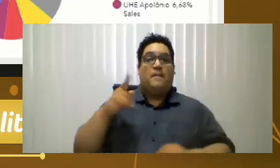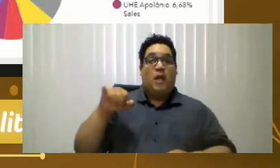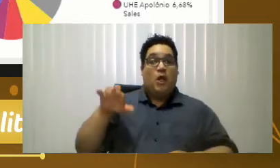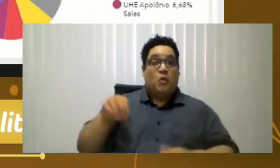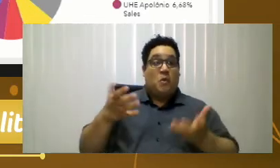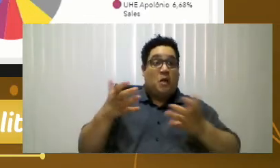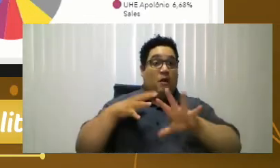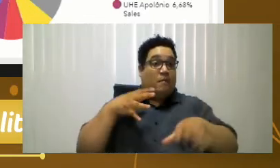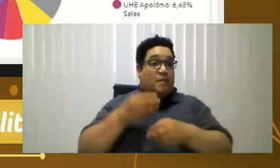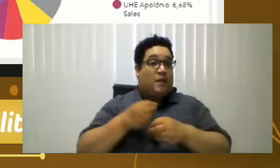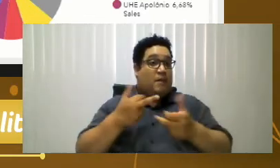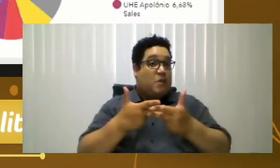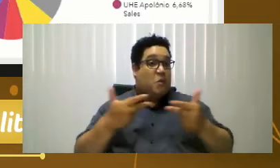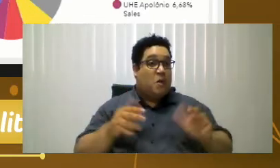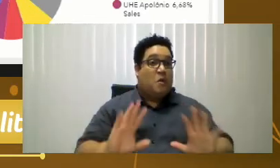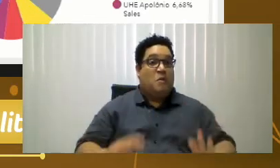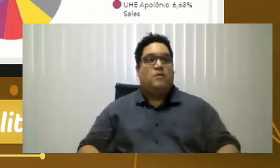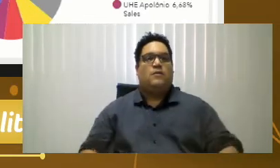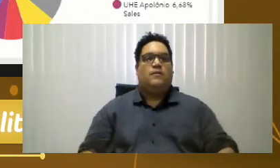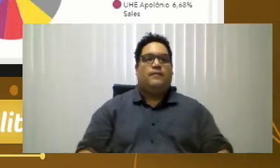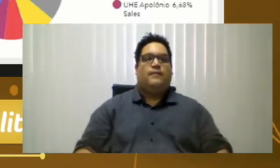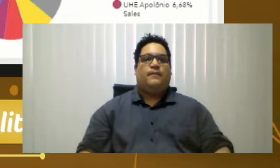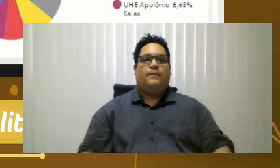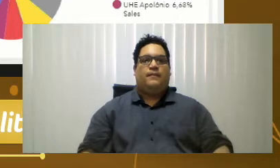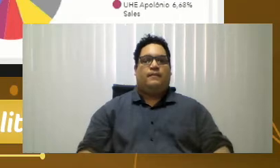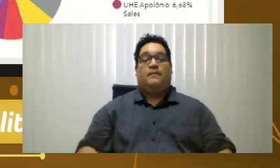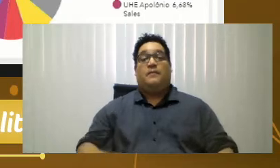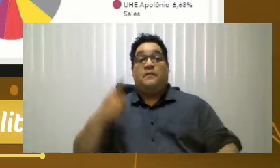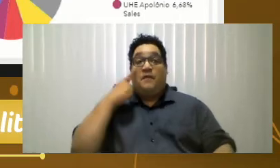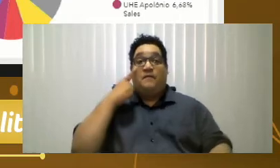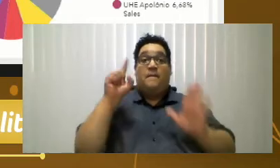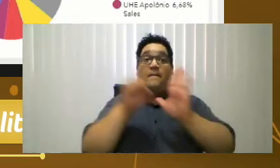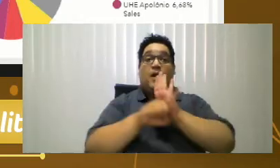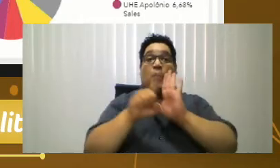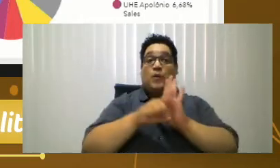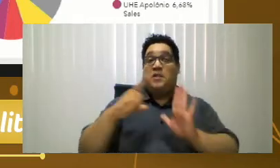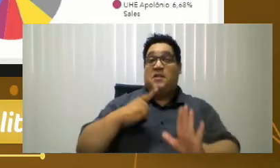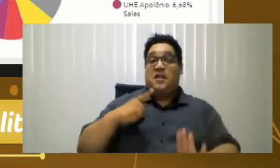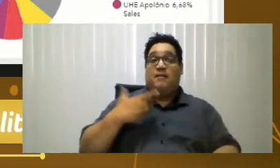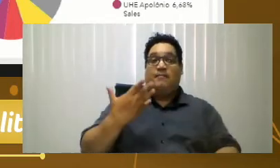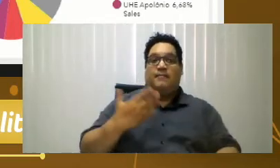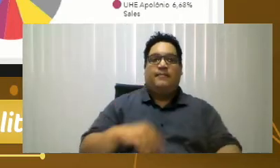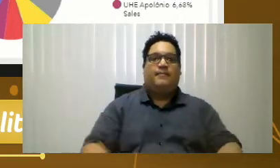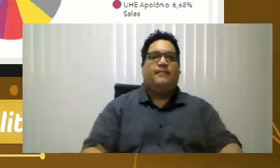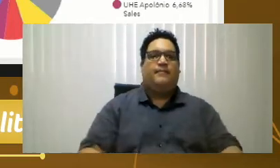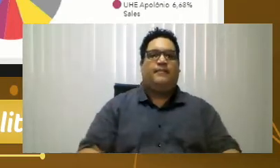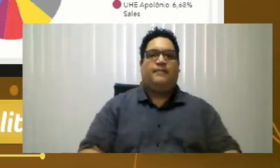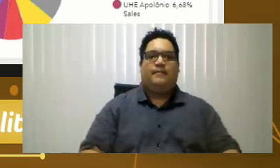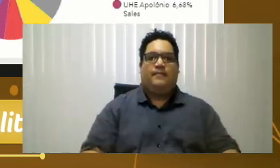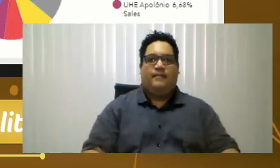mais alguma coisa. Vamos ver os questionamentos aí que vem. Vamos ver, né, Silas?